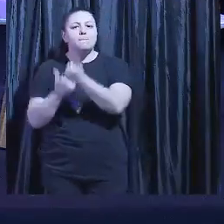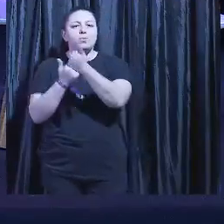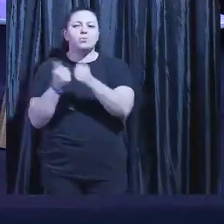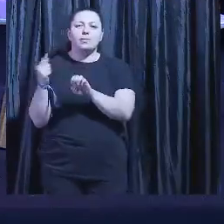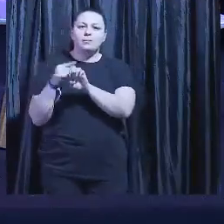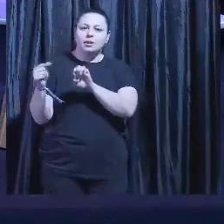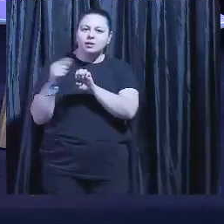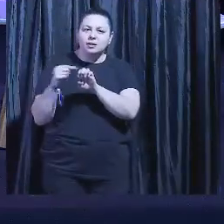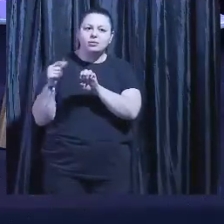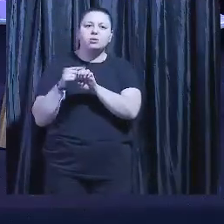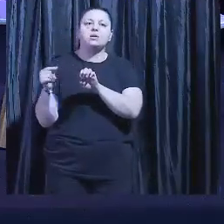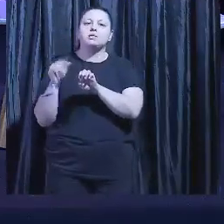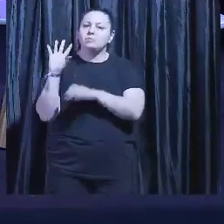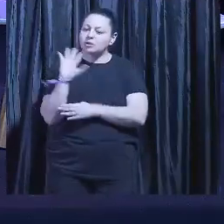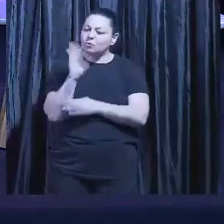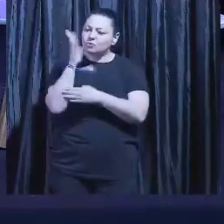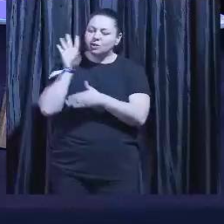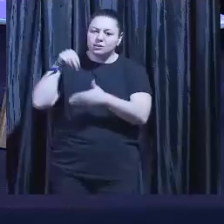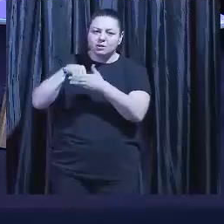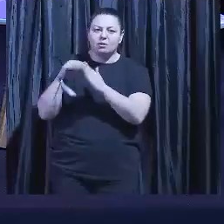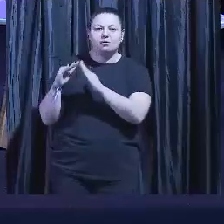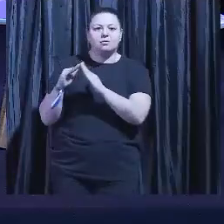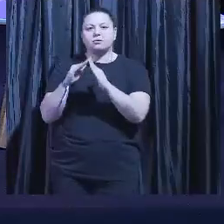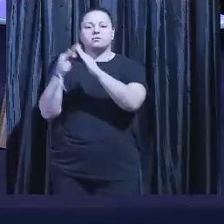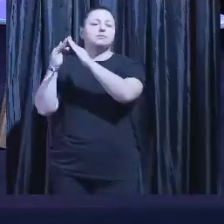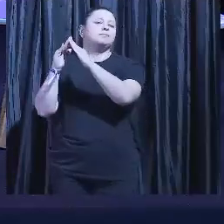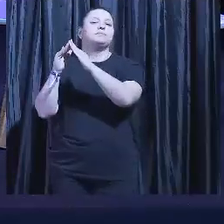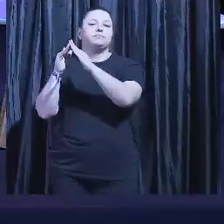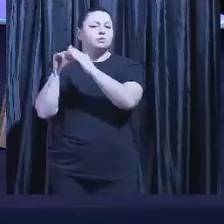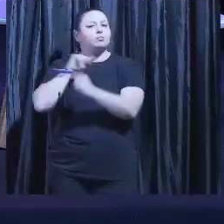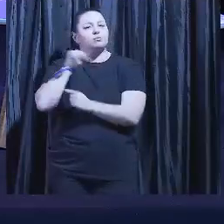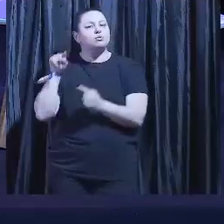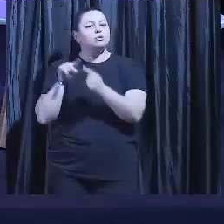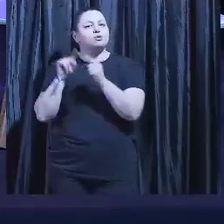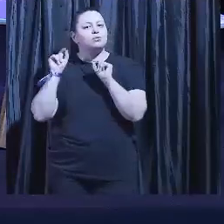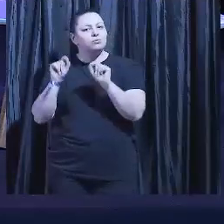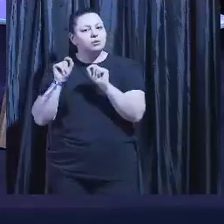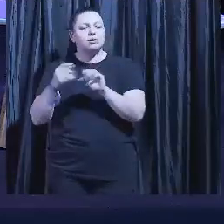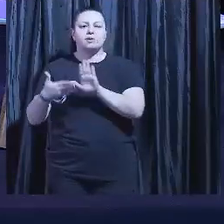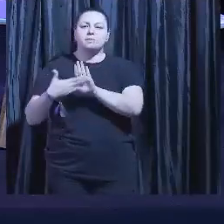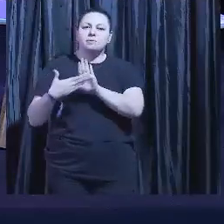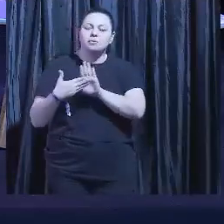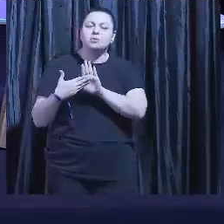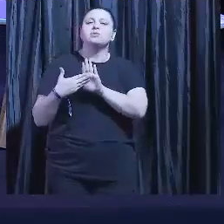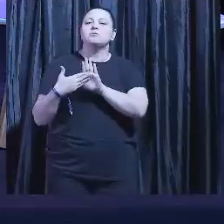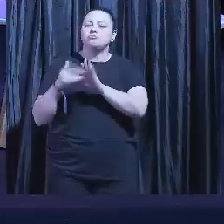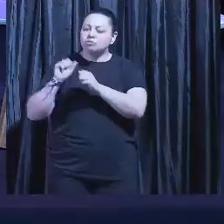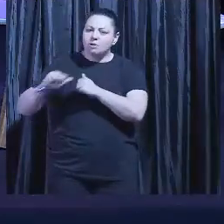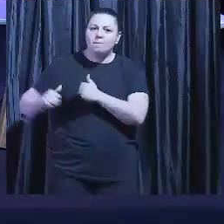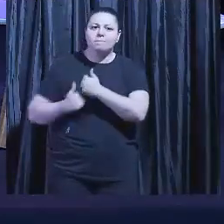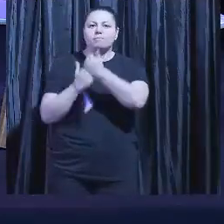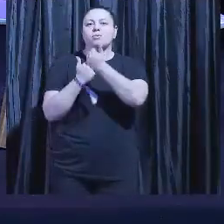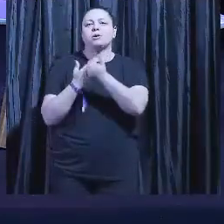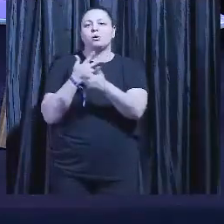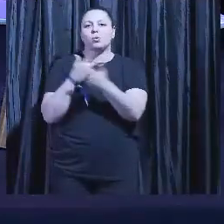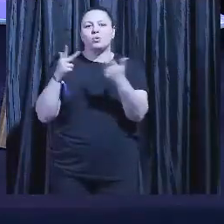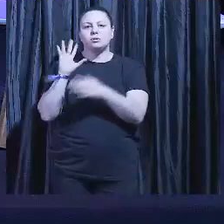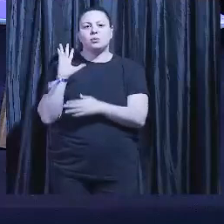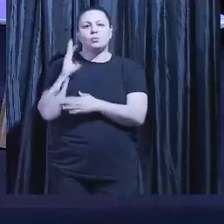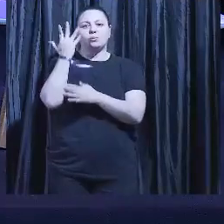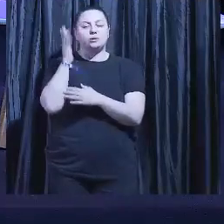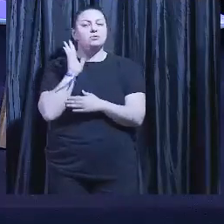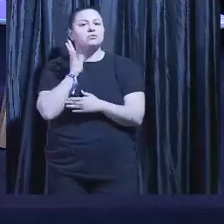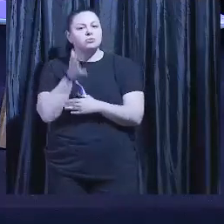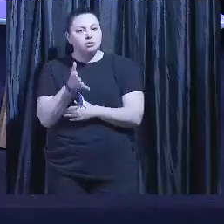empreendedorismo de impacto que acontece na periferia, muito com a intenção e o propósito de apoiar o que já acontece, para